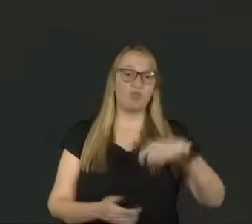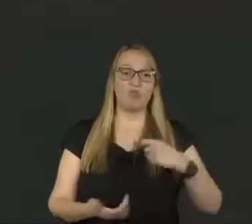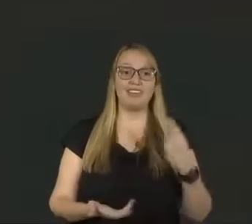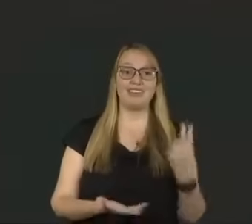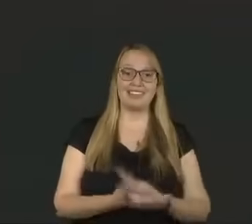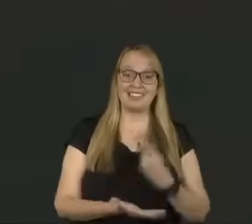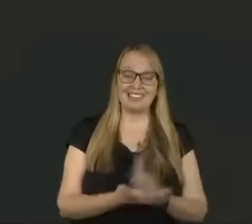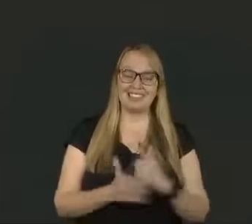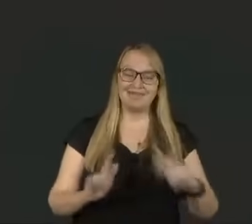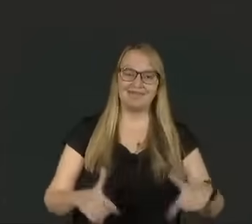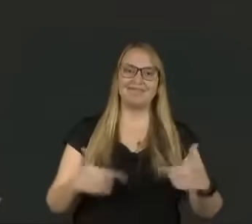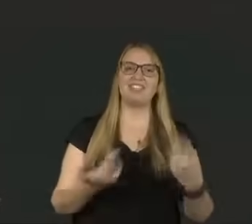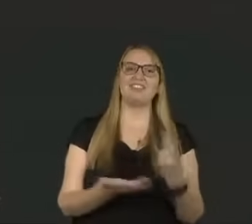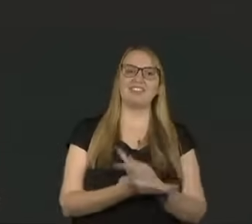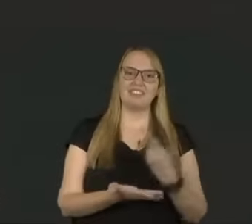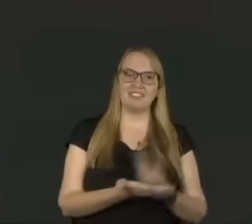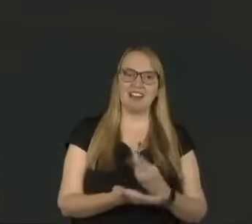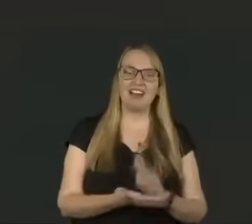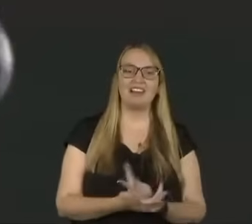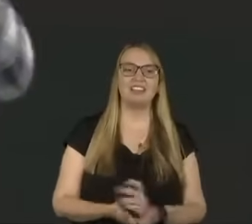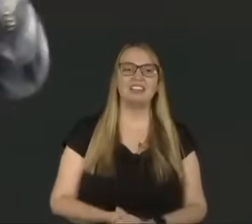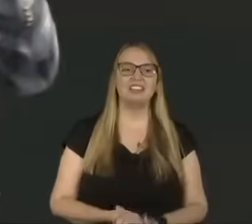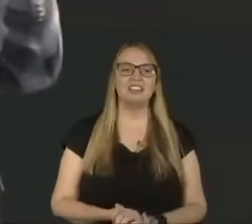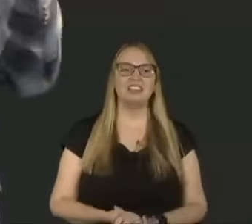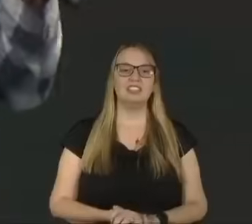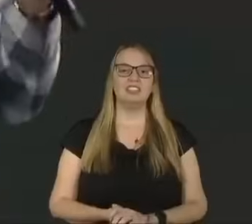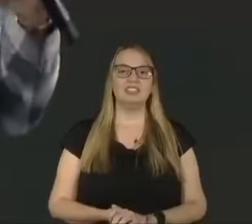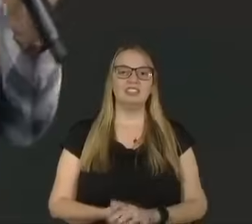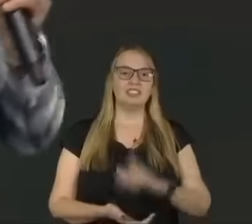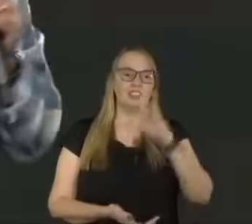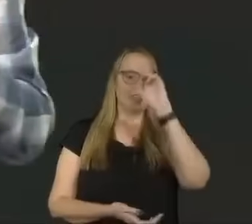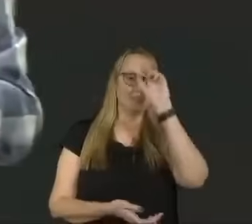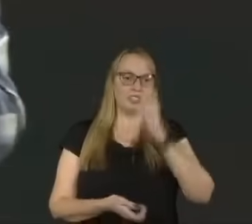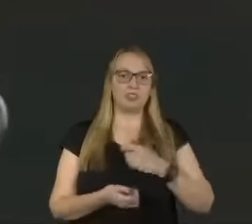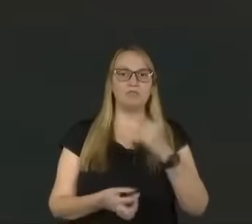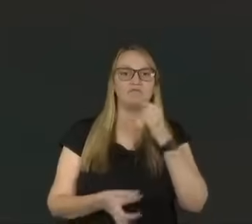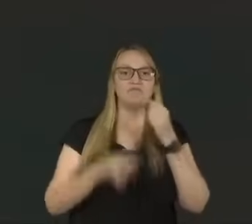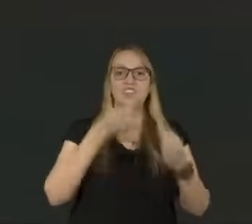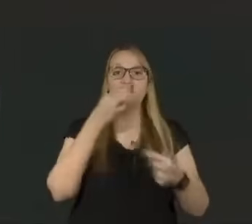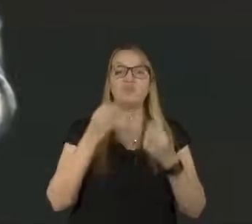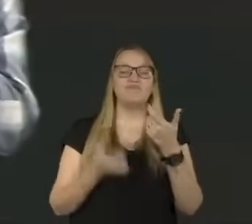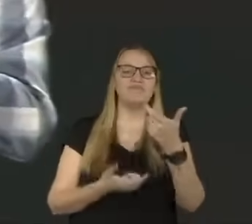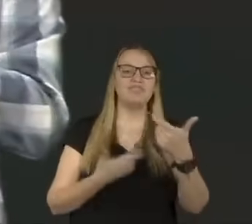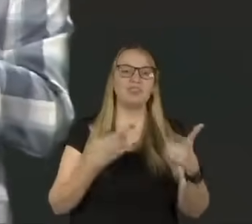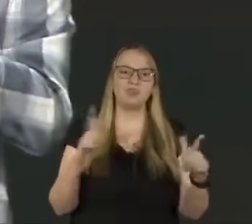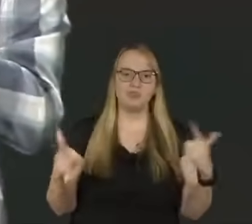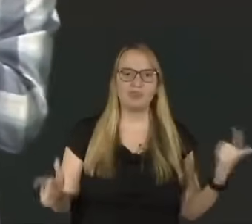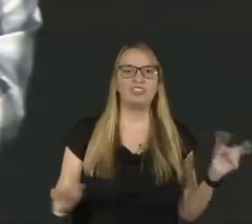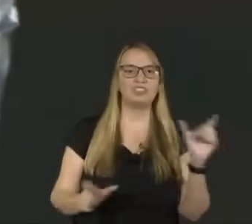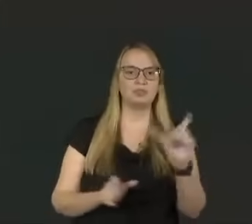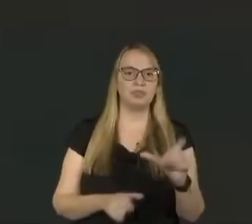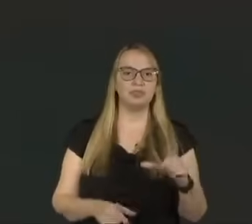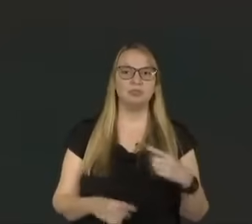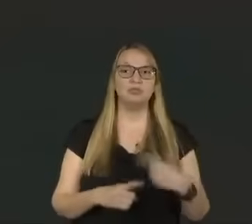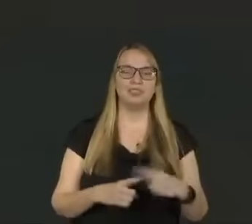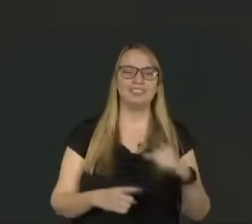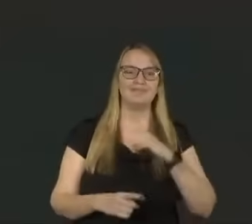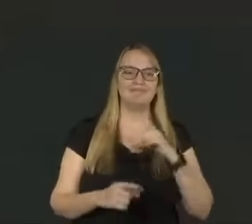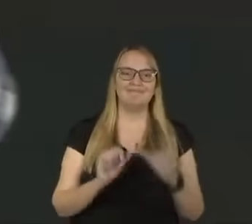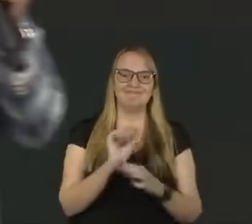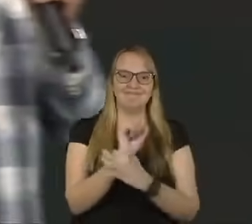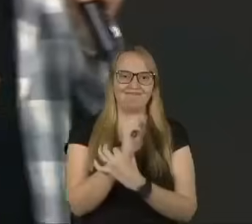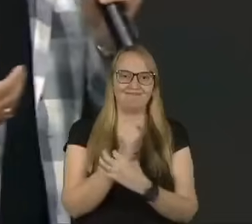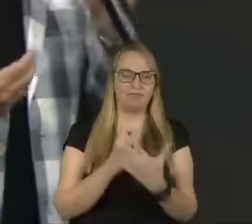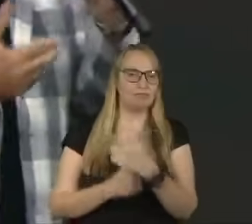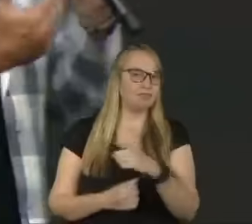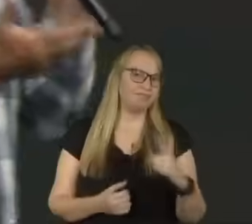lamentavelmente as suas decisões são baseadas na opinião de outros porque ela tem uma insegurança nela para tomar